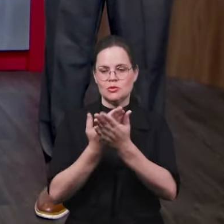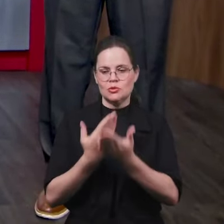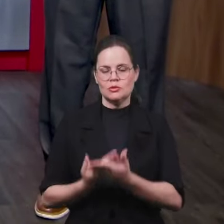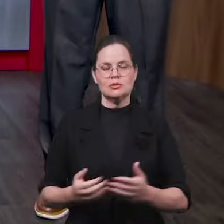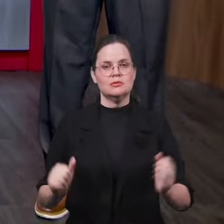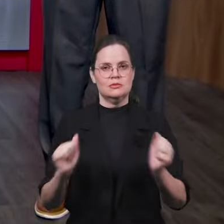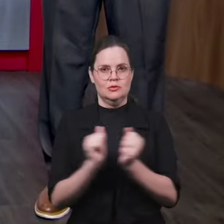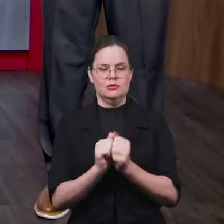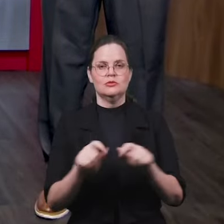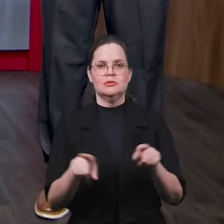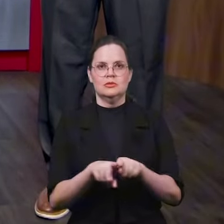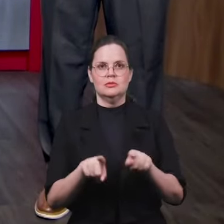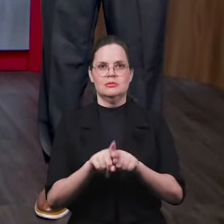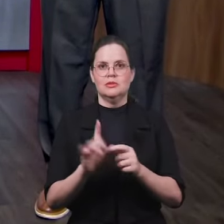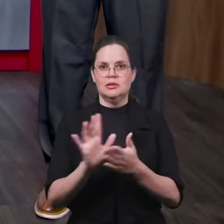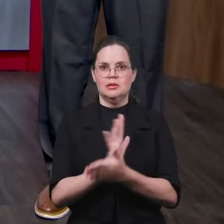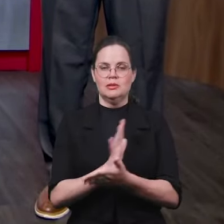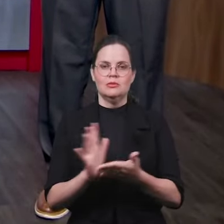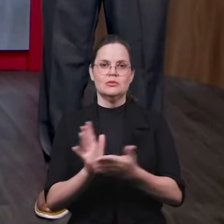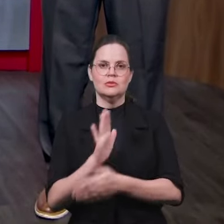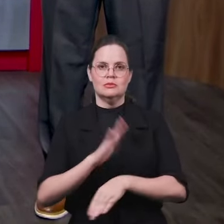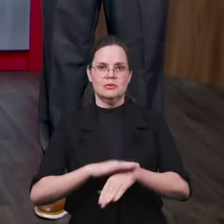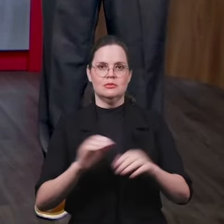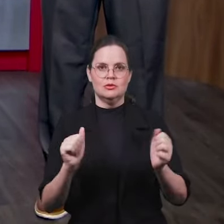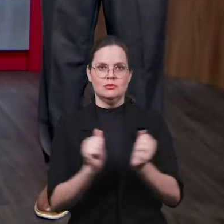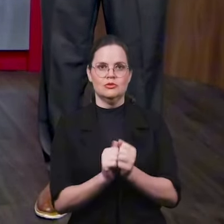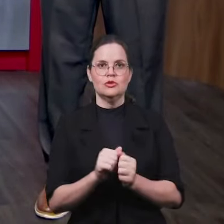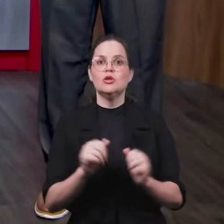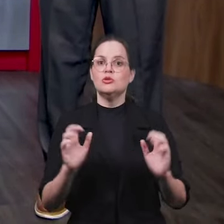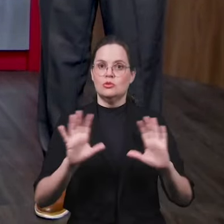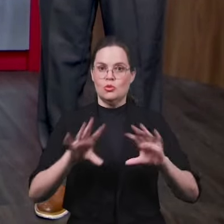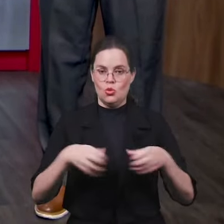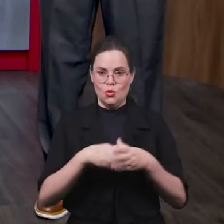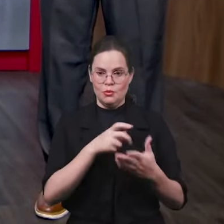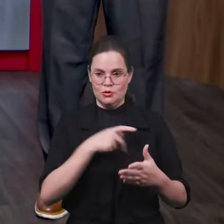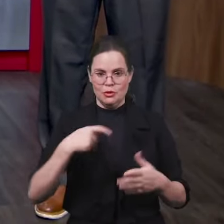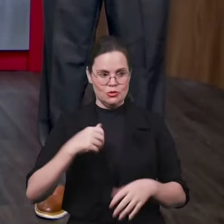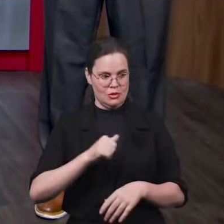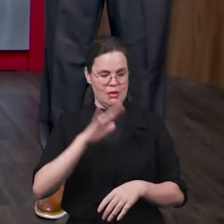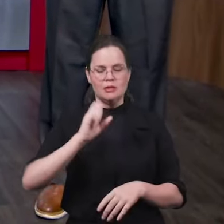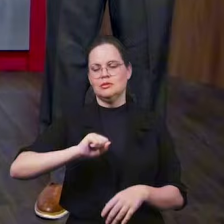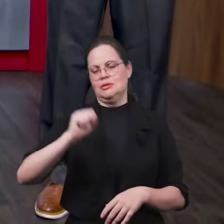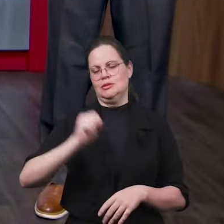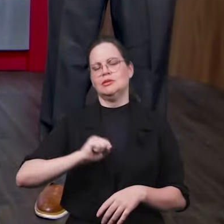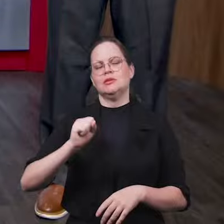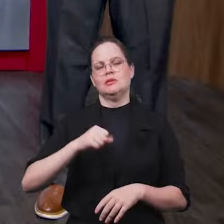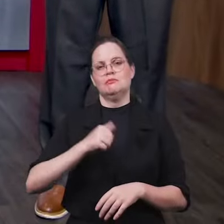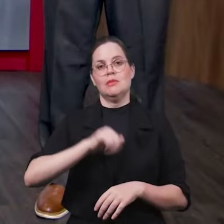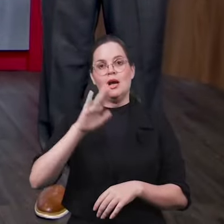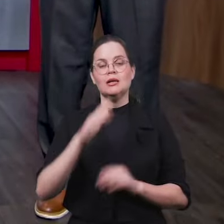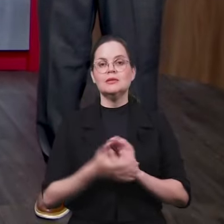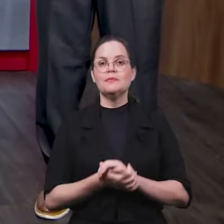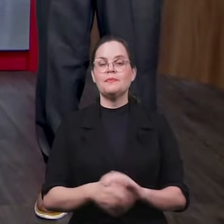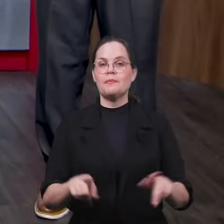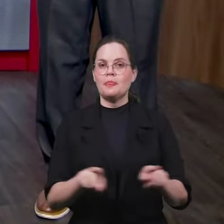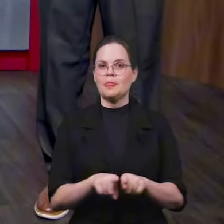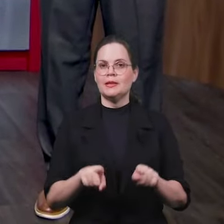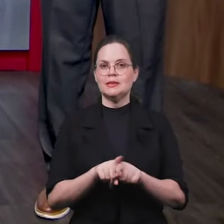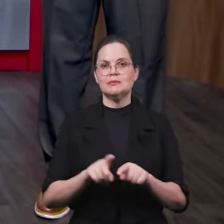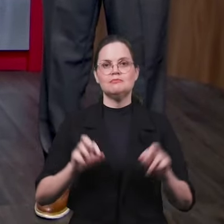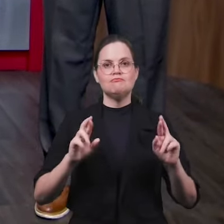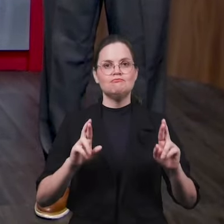nós estudamos também juntos algumas vezes. Com os demais pastores também. Também. Todos os pastores. Maravilha. E temos assim